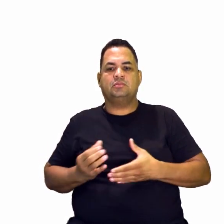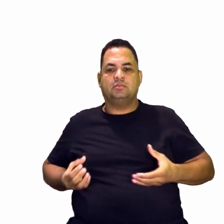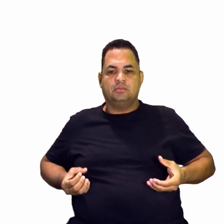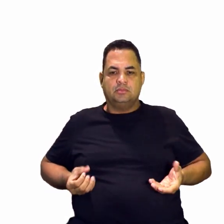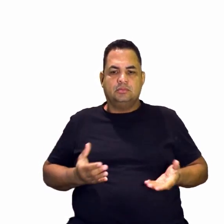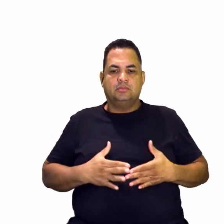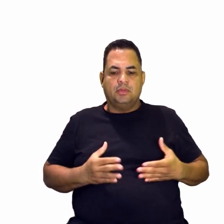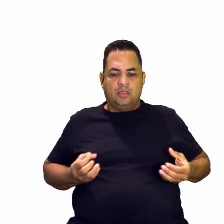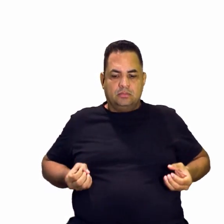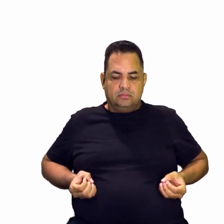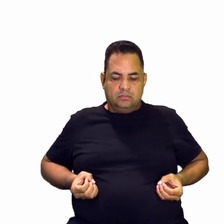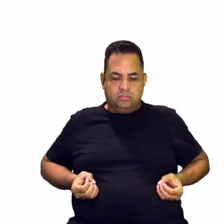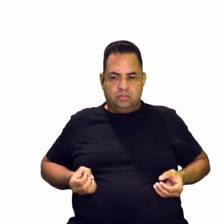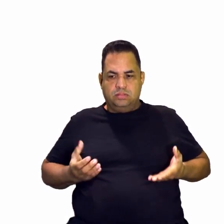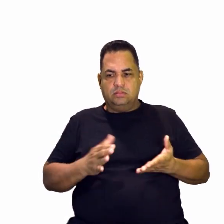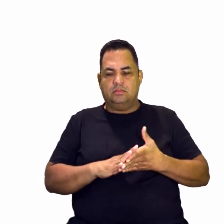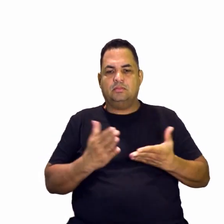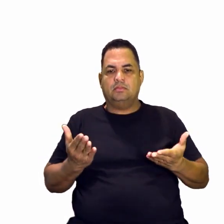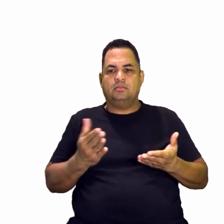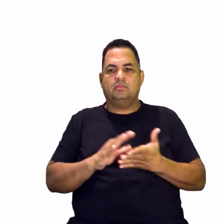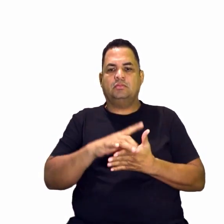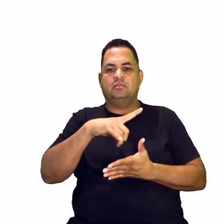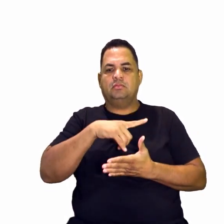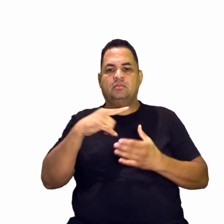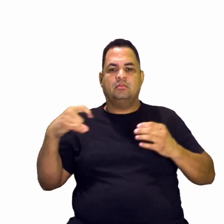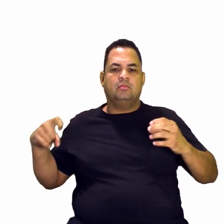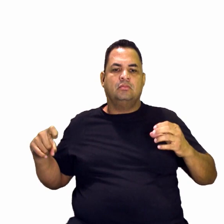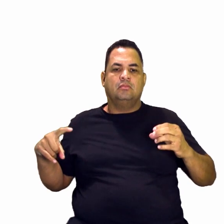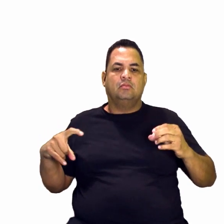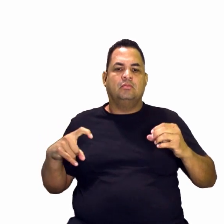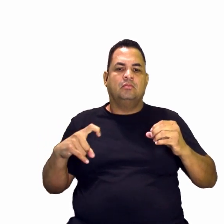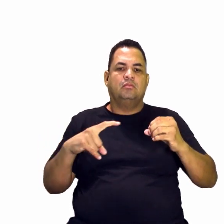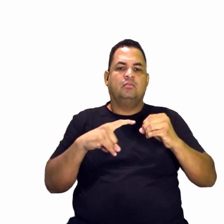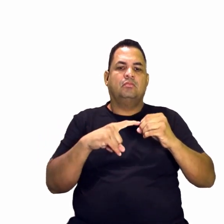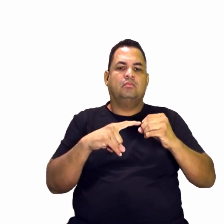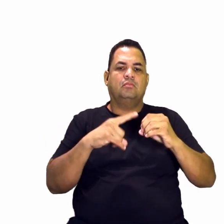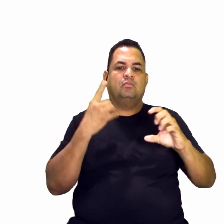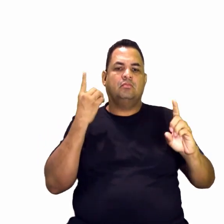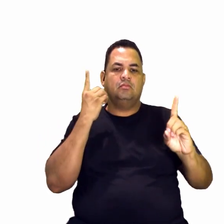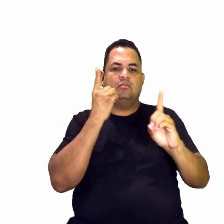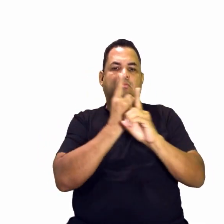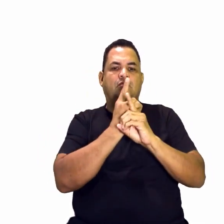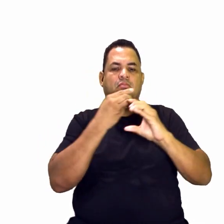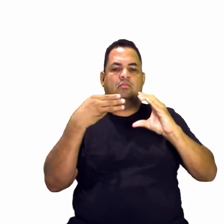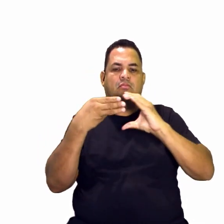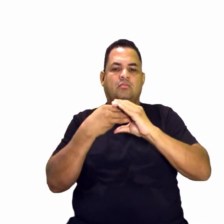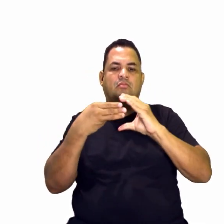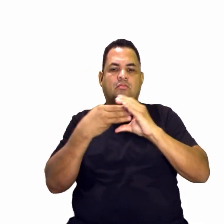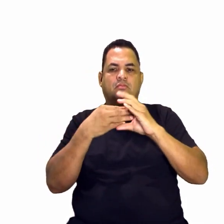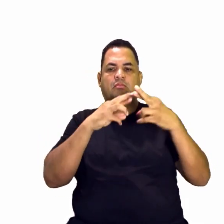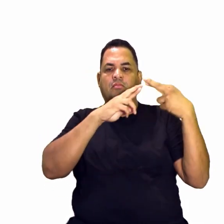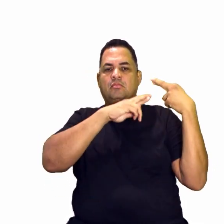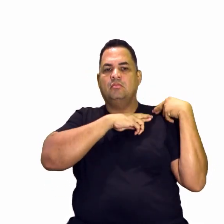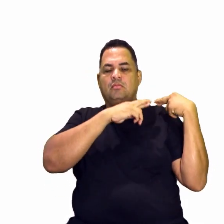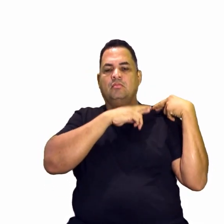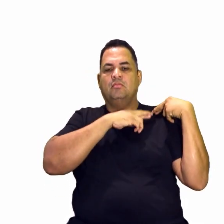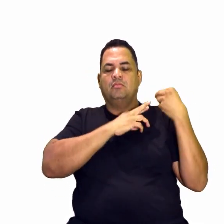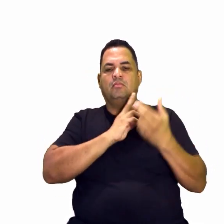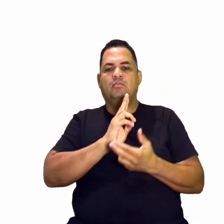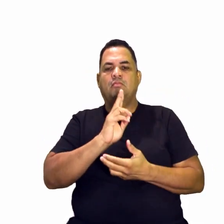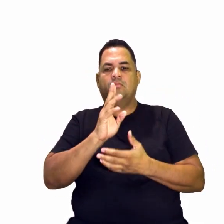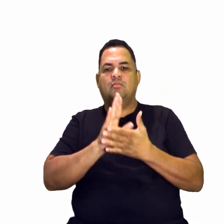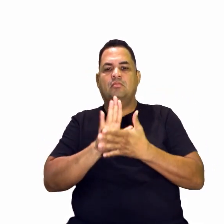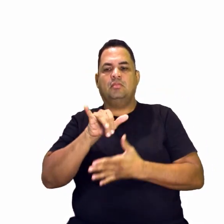milhões dele, nadando, aí chega, encontrou a célula responsável, então, pelo